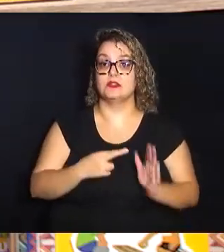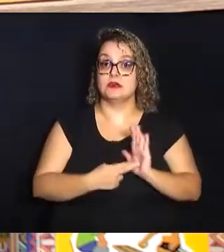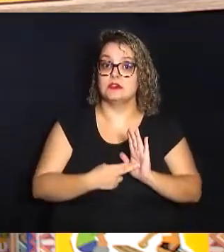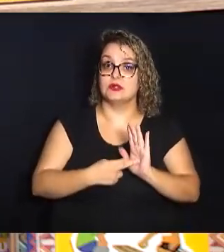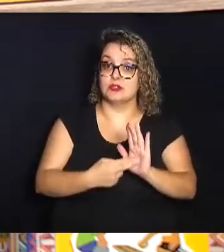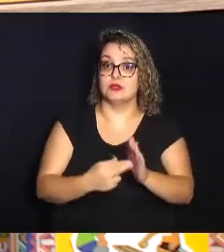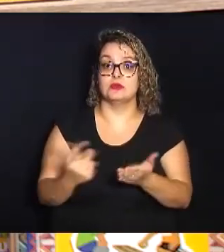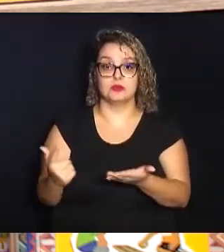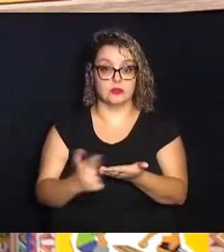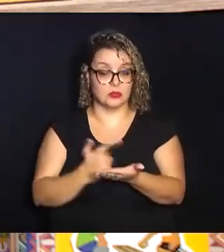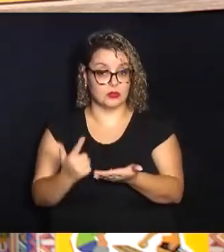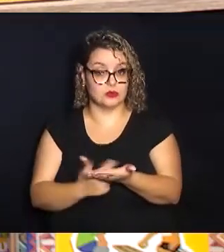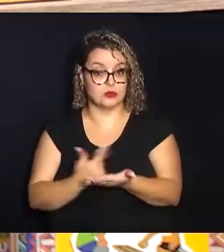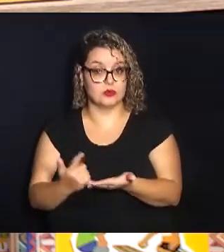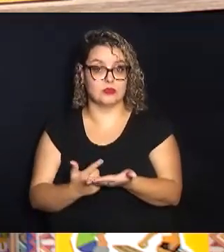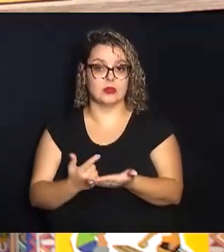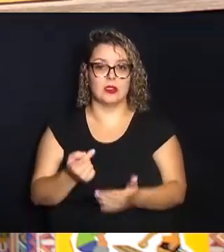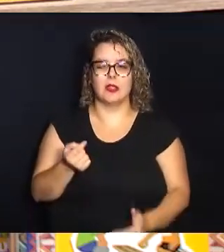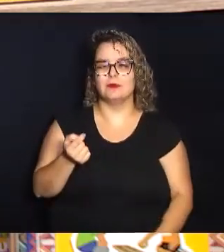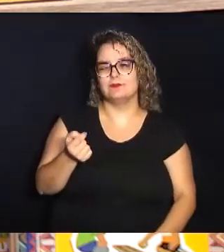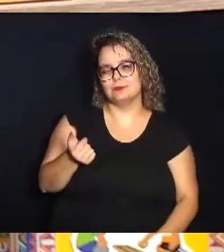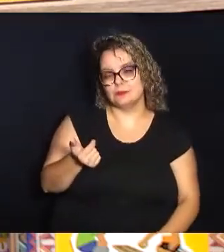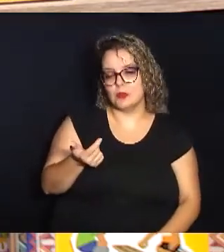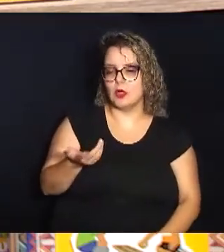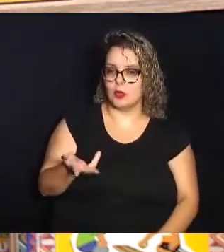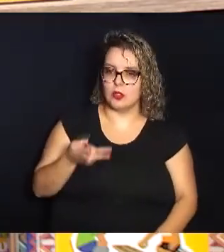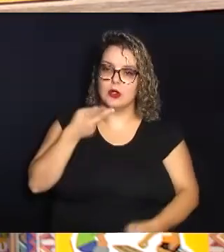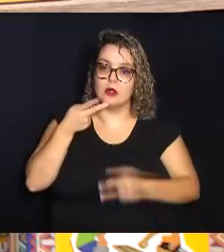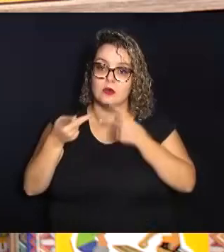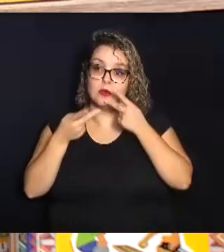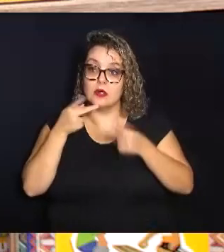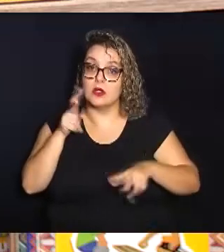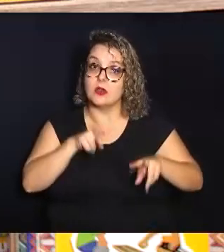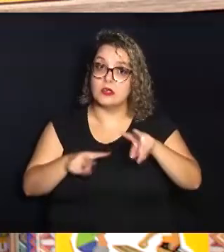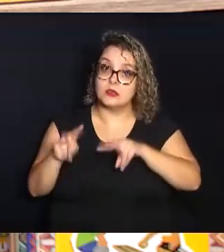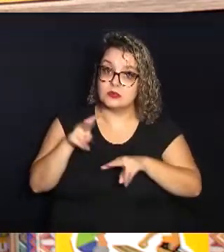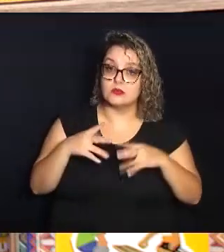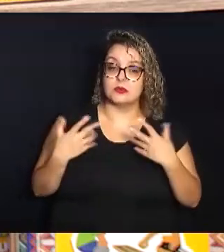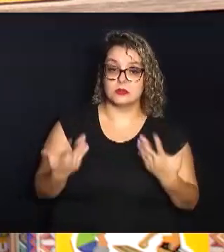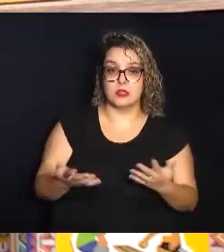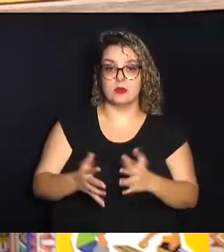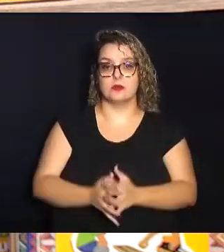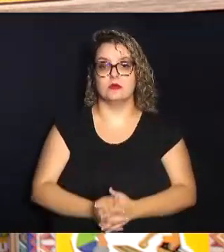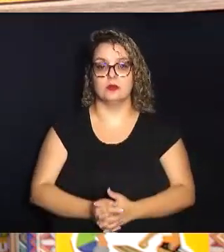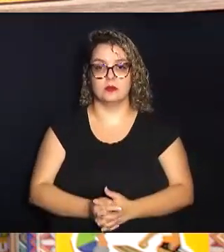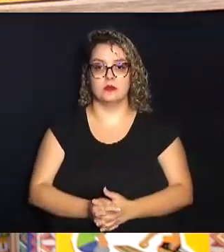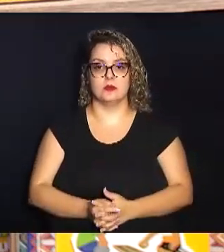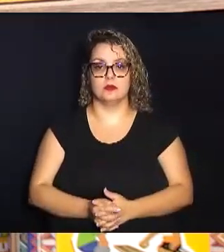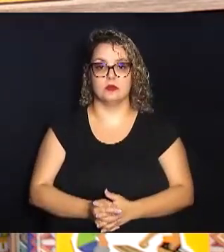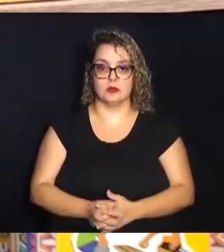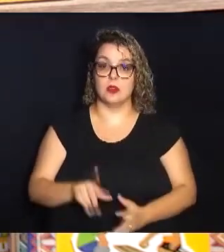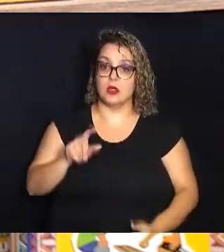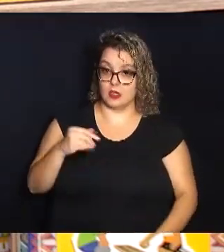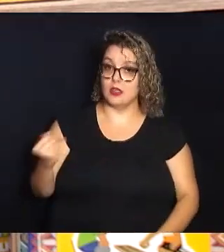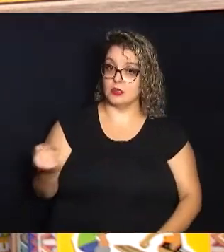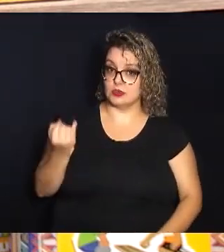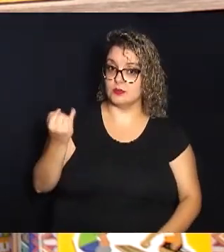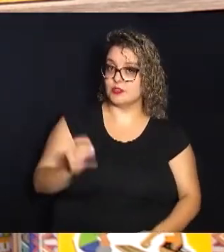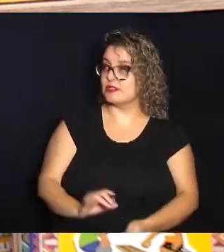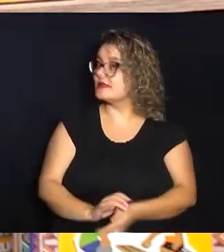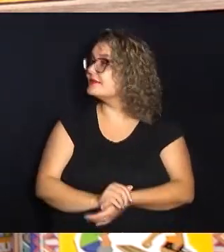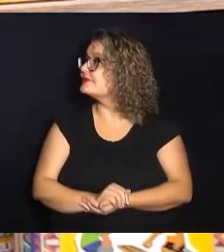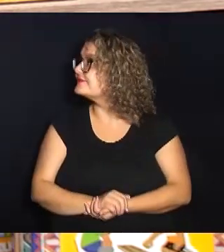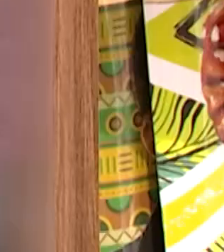representatividade né através dos livros que eh pouco ainda né é falado é visto então é de